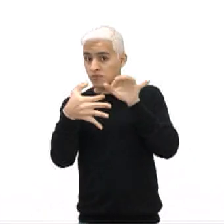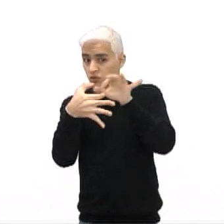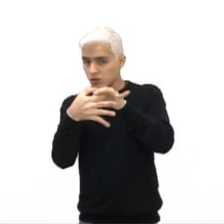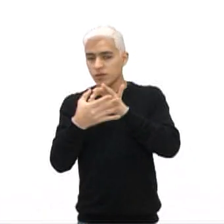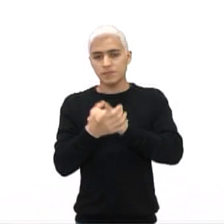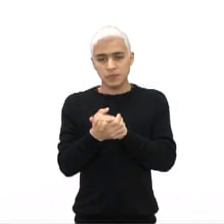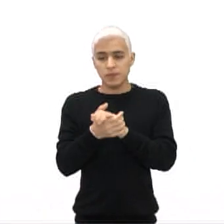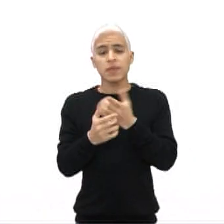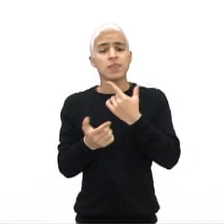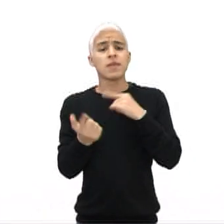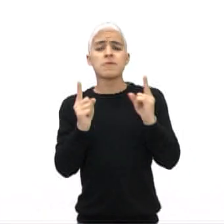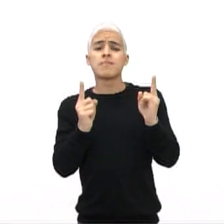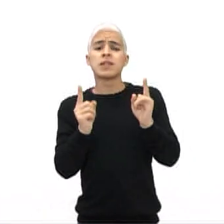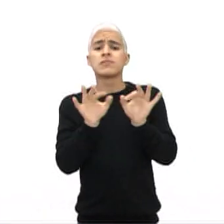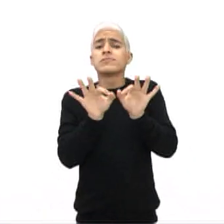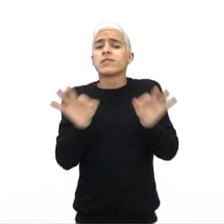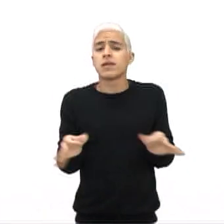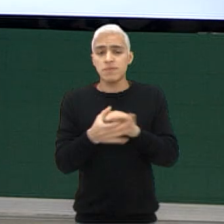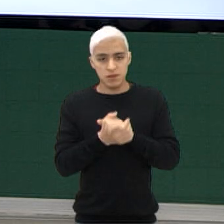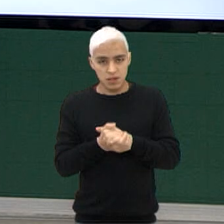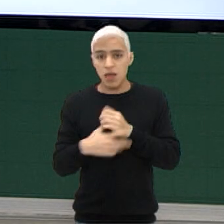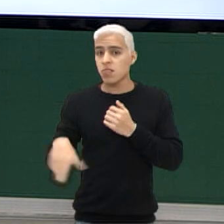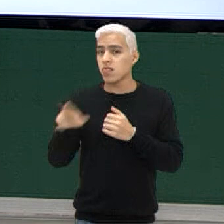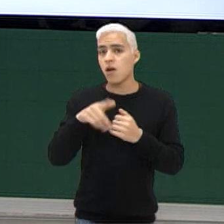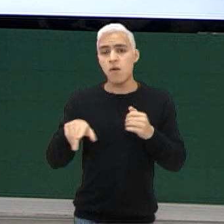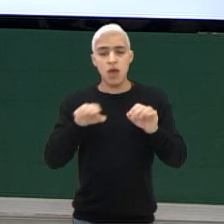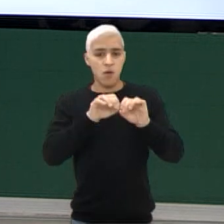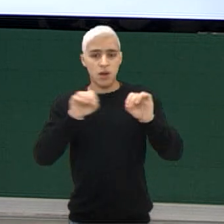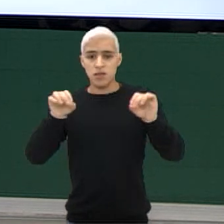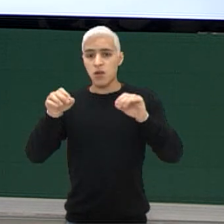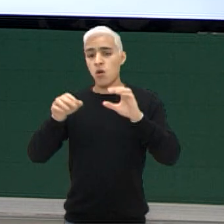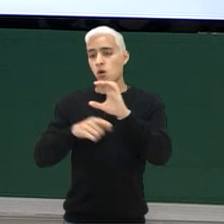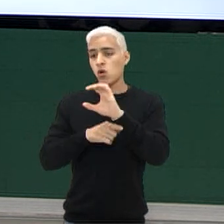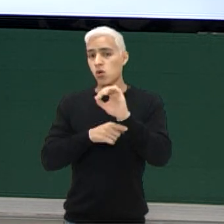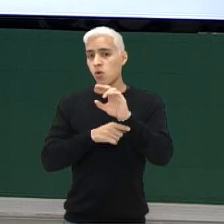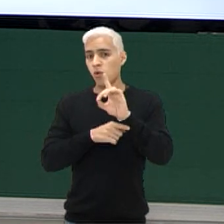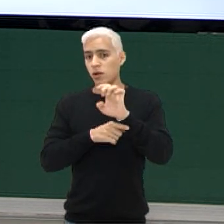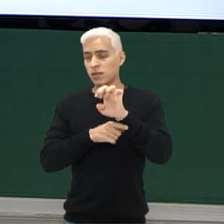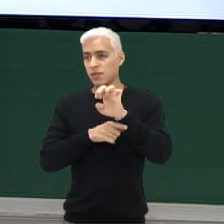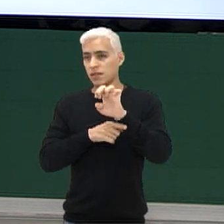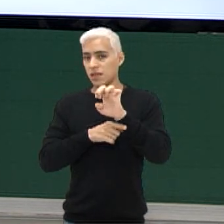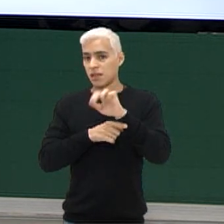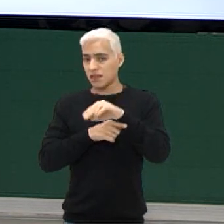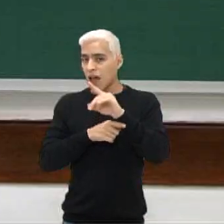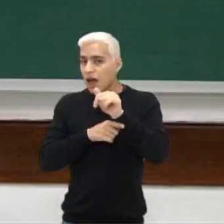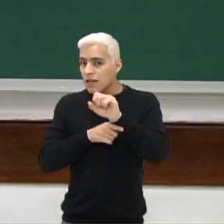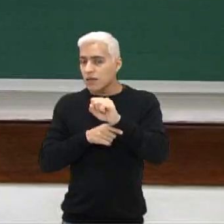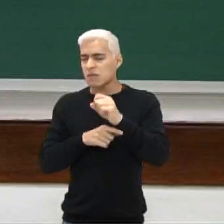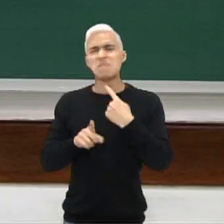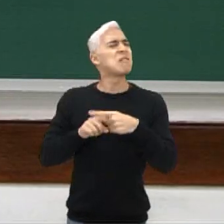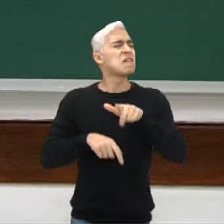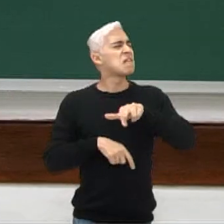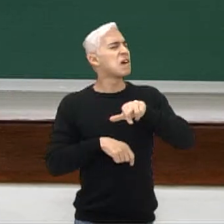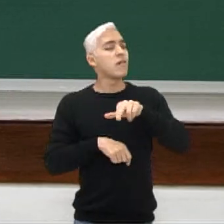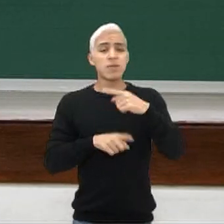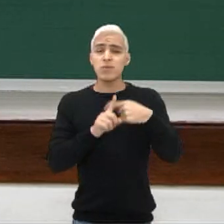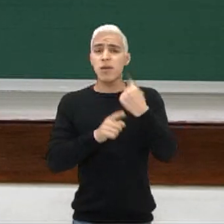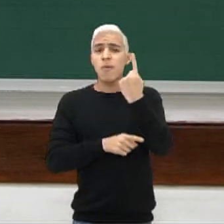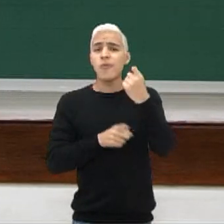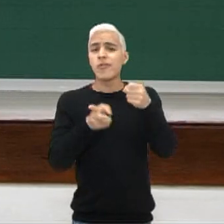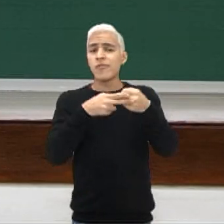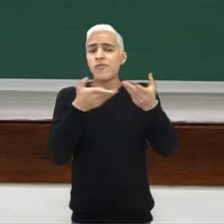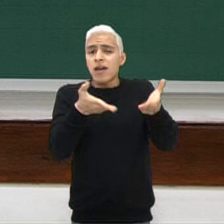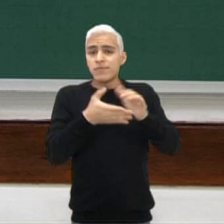período simples. Ó, não é mais uma oração coordenada. Por que não é oração coordenada? Porque eu tenho um único